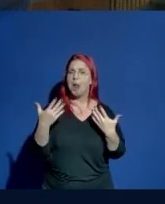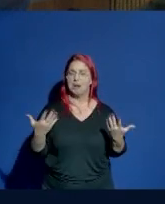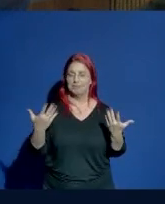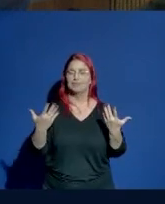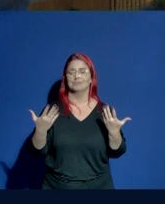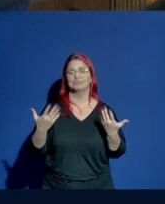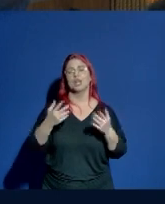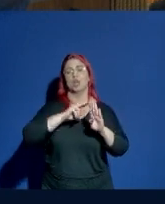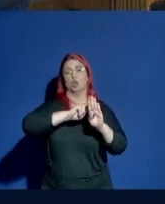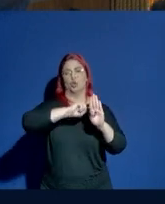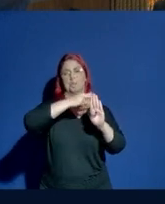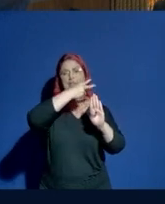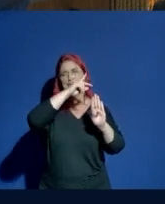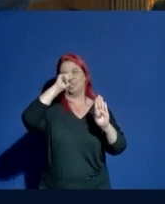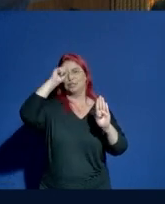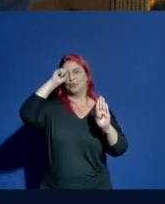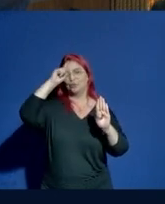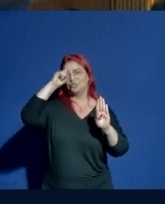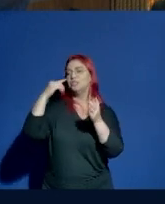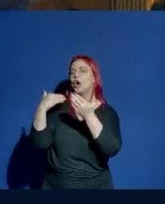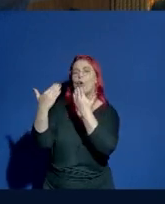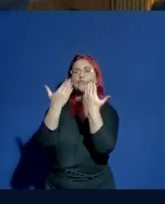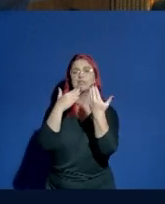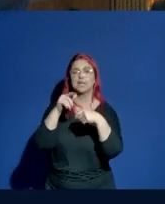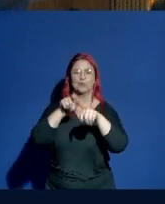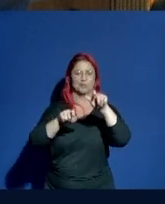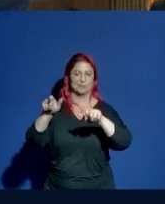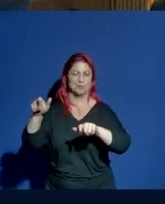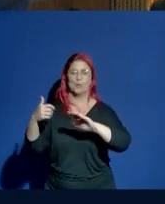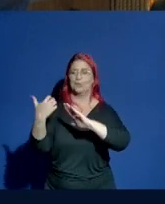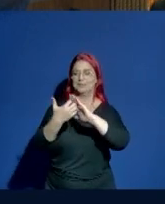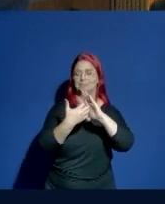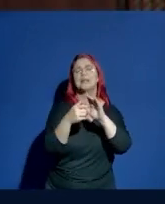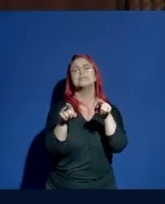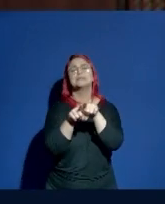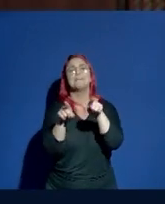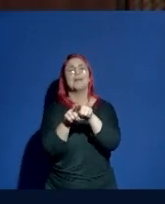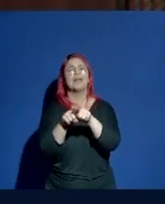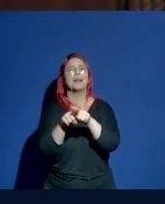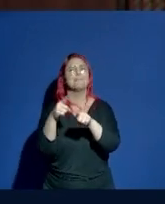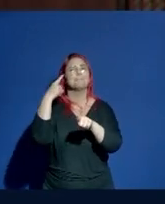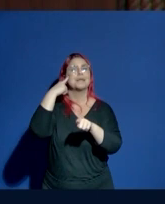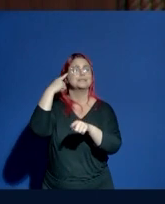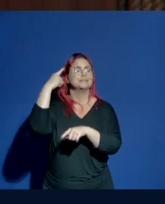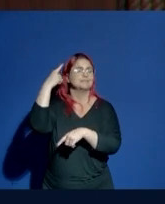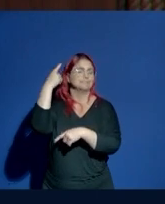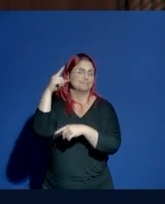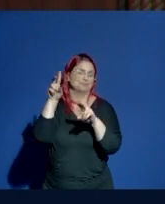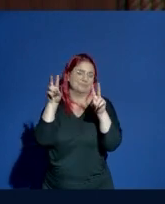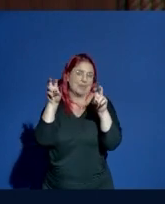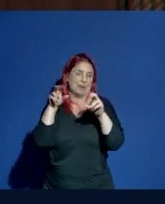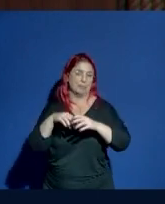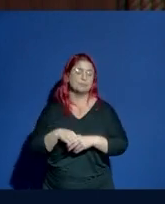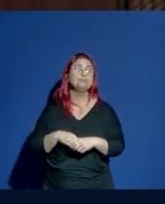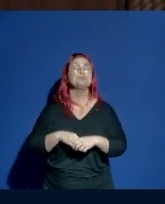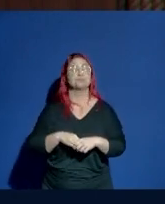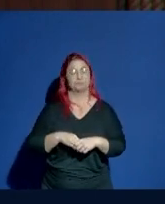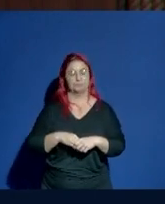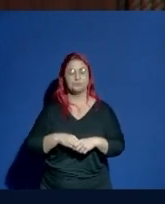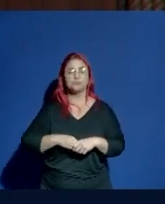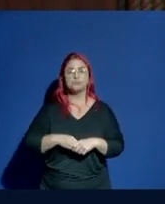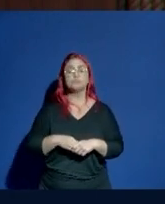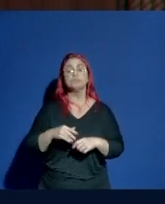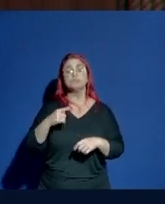do BTG, conversando com o mercado, com as empresas, procurando boas teses de negócio, nós identificamos nesse segmento